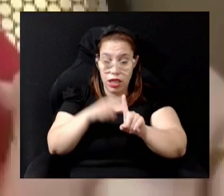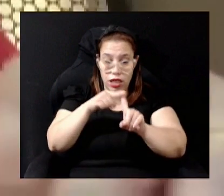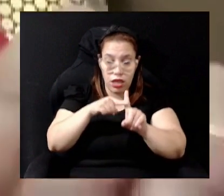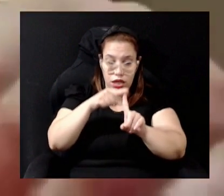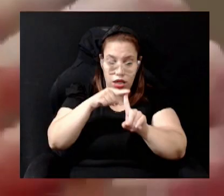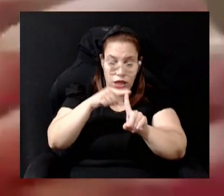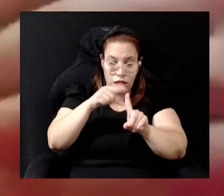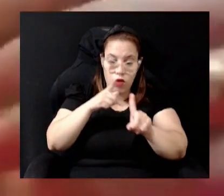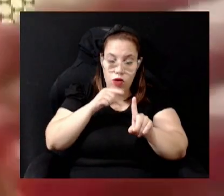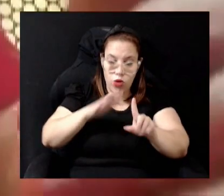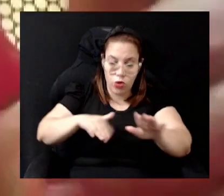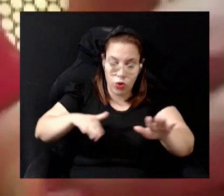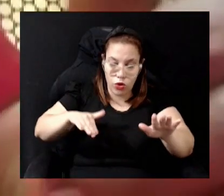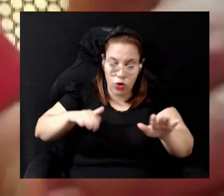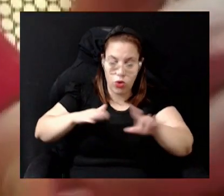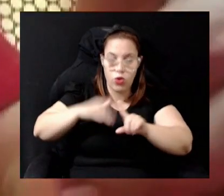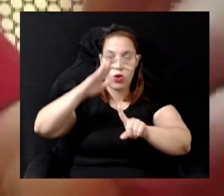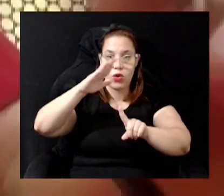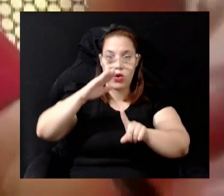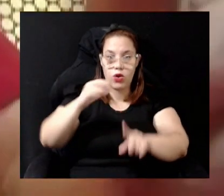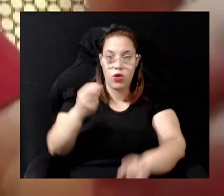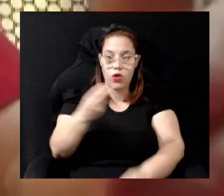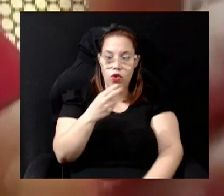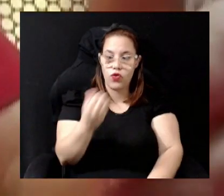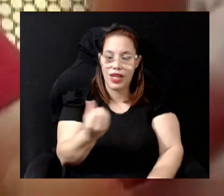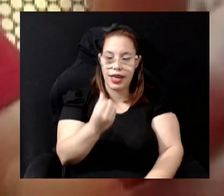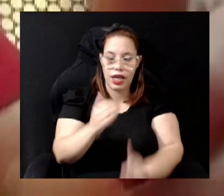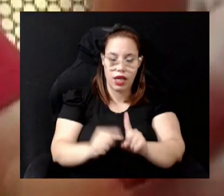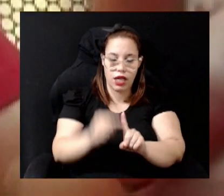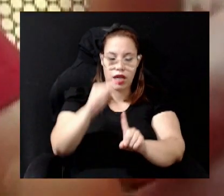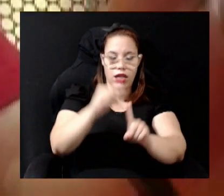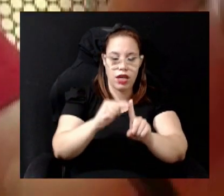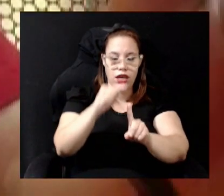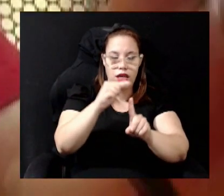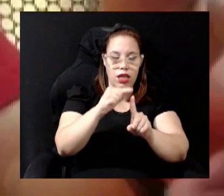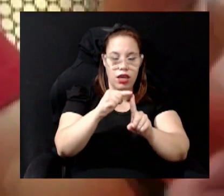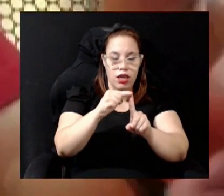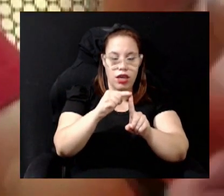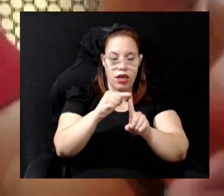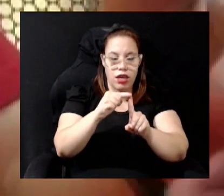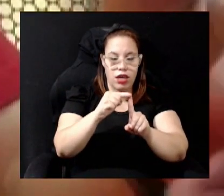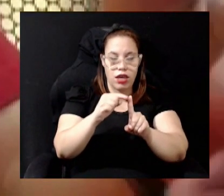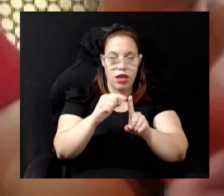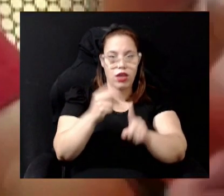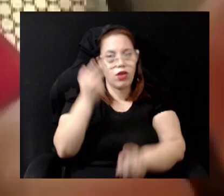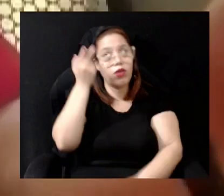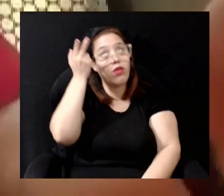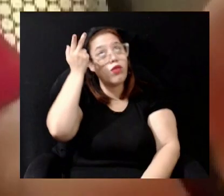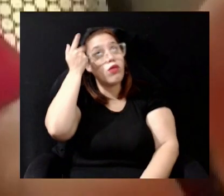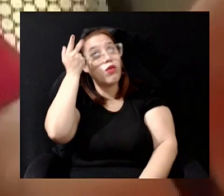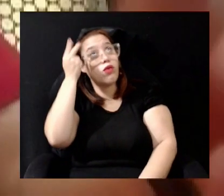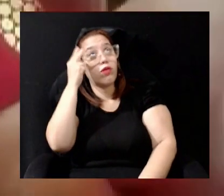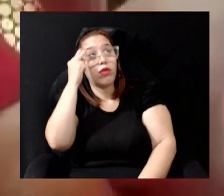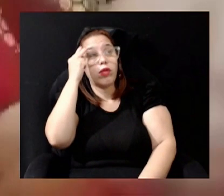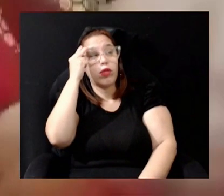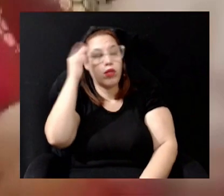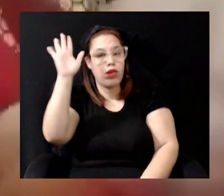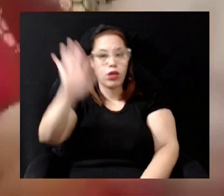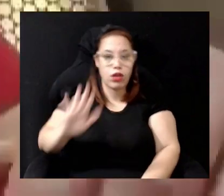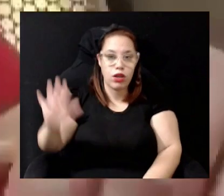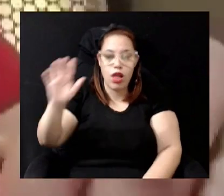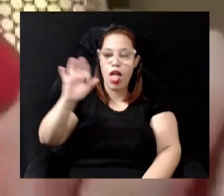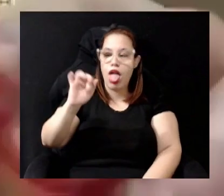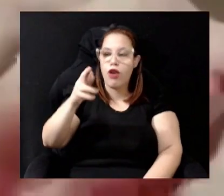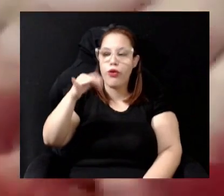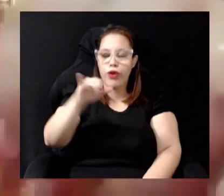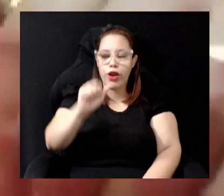estar acima de 26 graus Celsius, o que é uma condição bem comum, né, nessa época do ano lá na região da Flórida, né, no